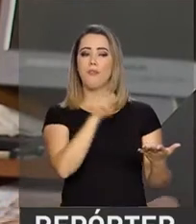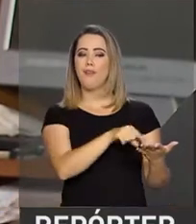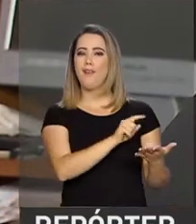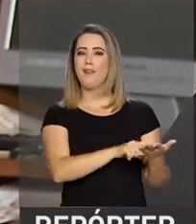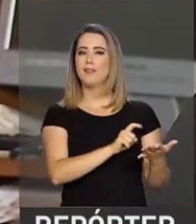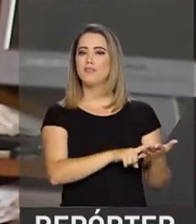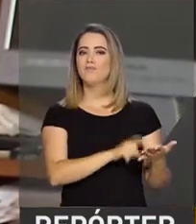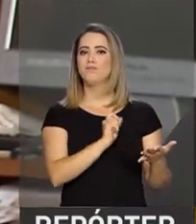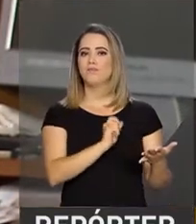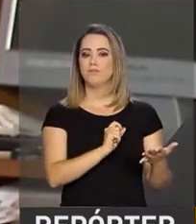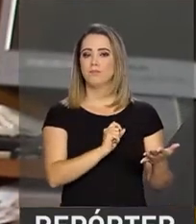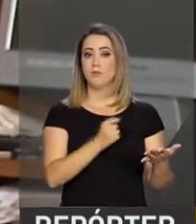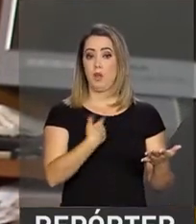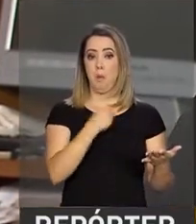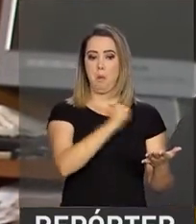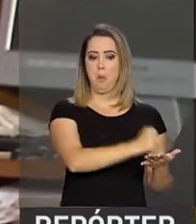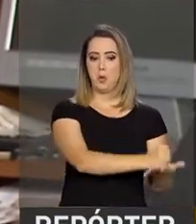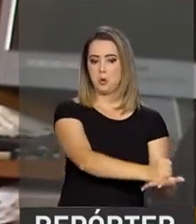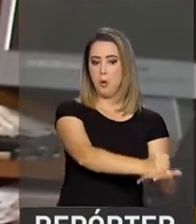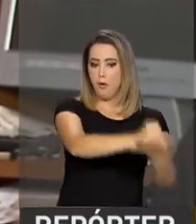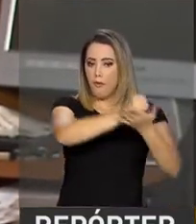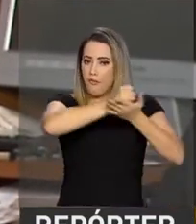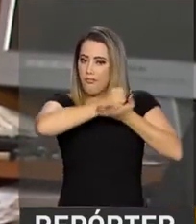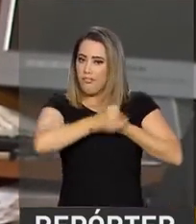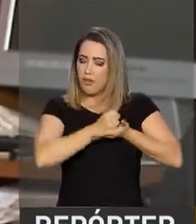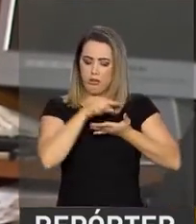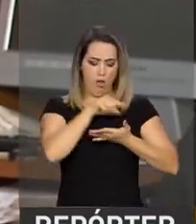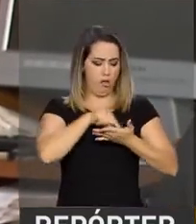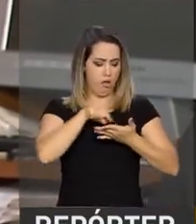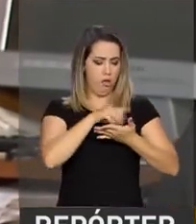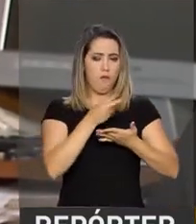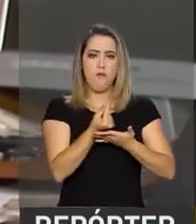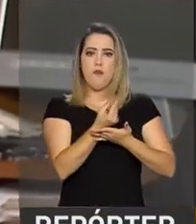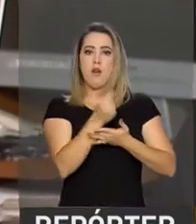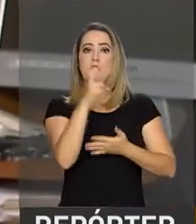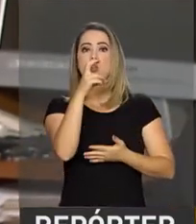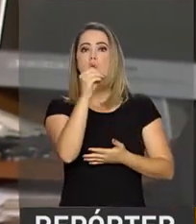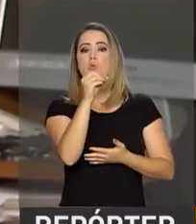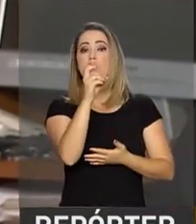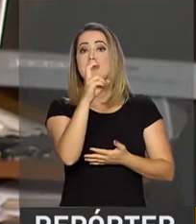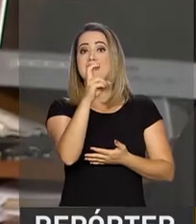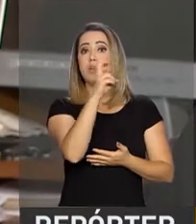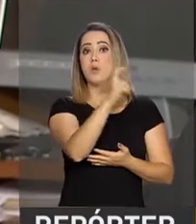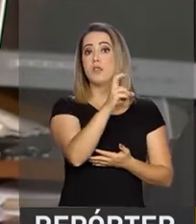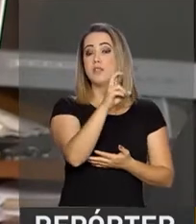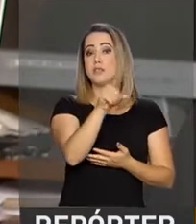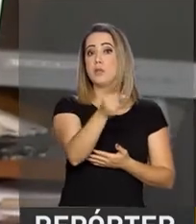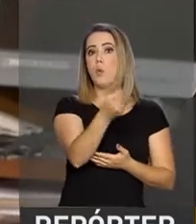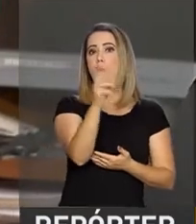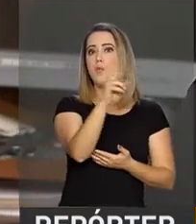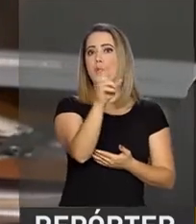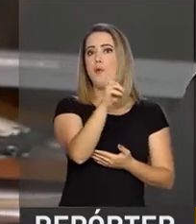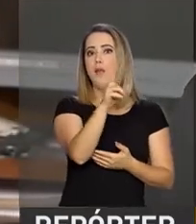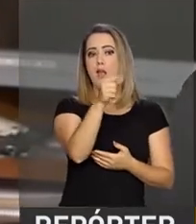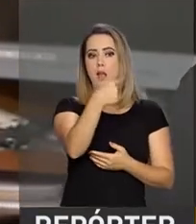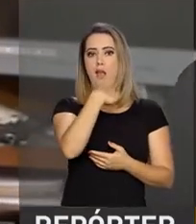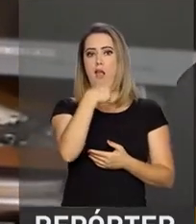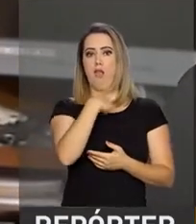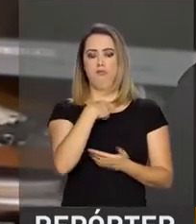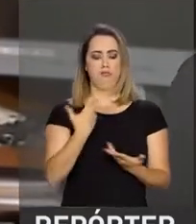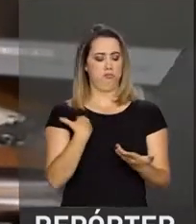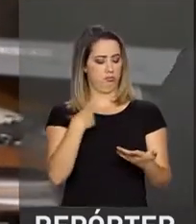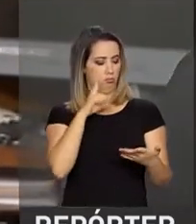que tem condições de um valor de R$55 mil à disposição dessa